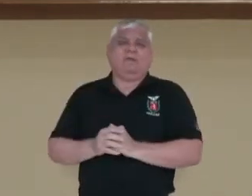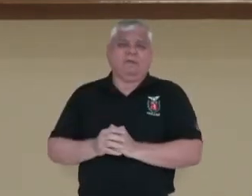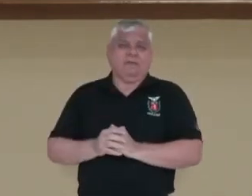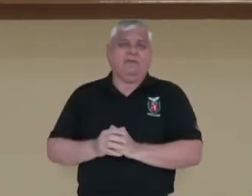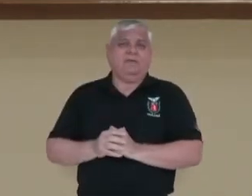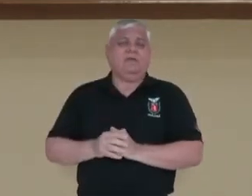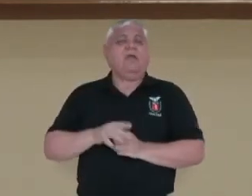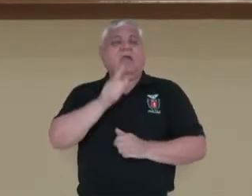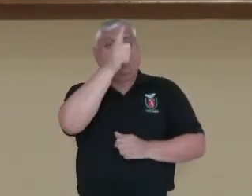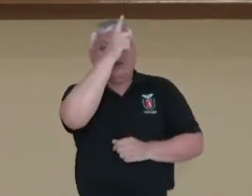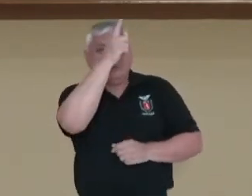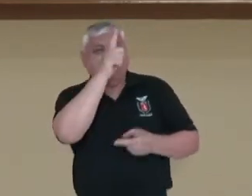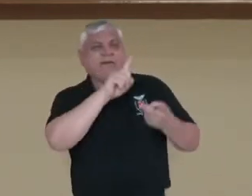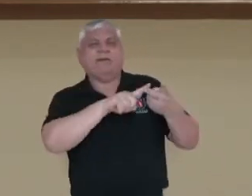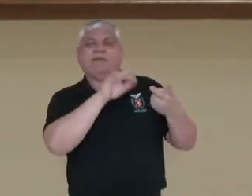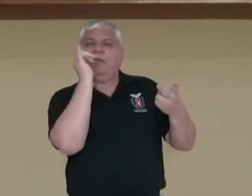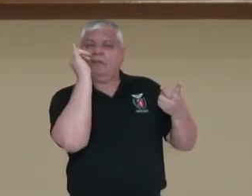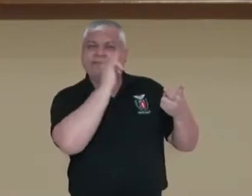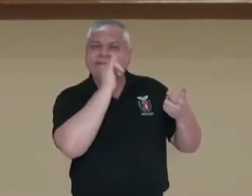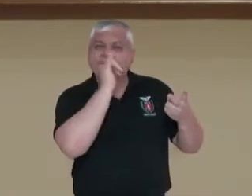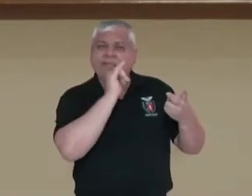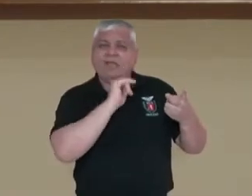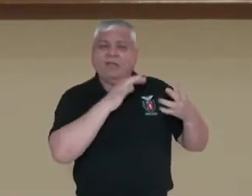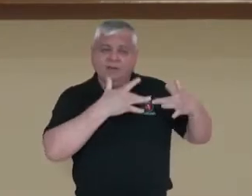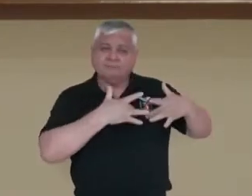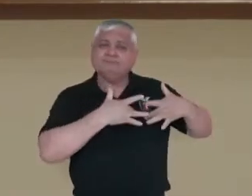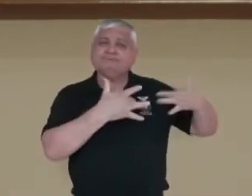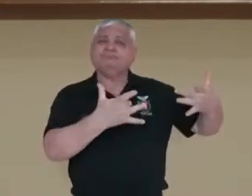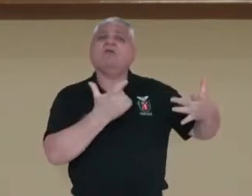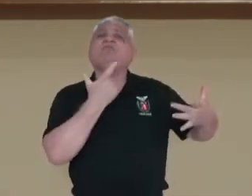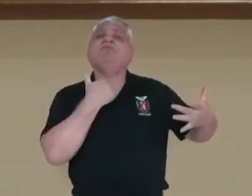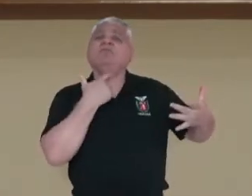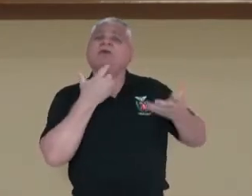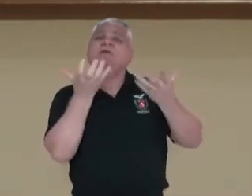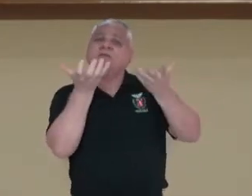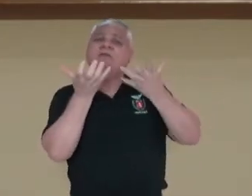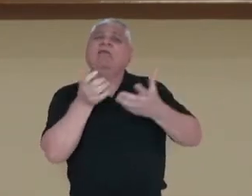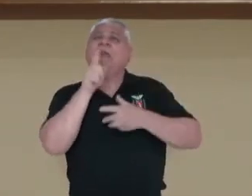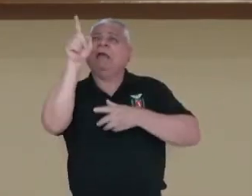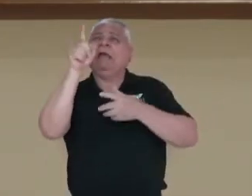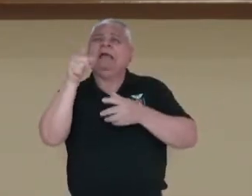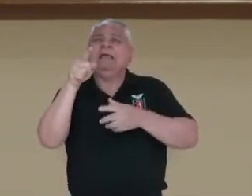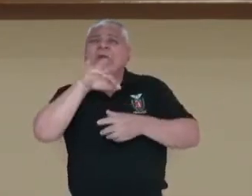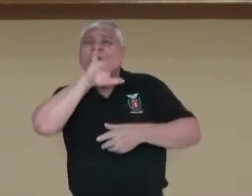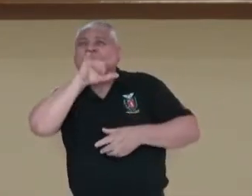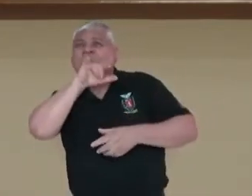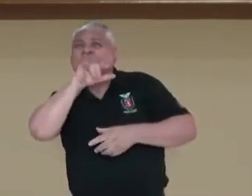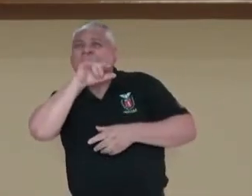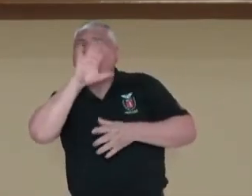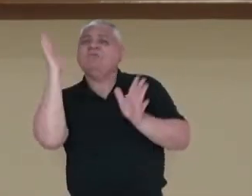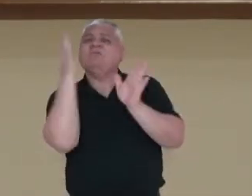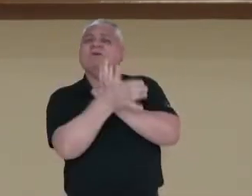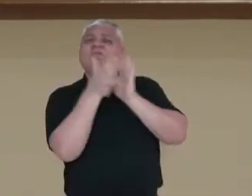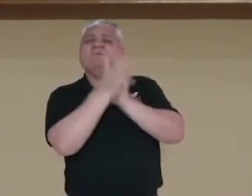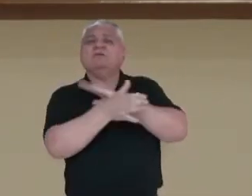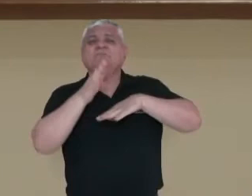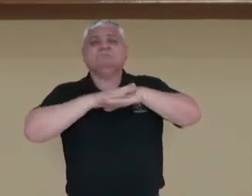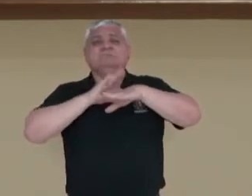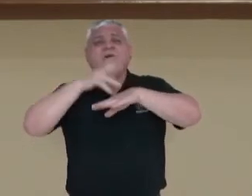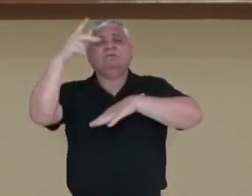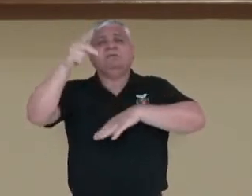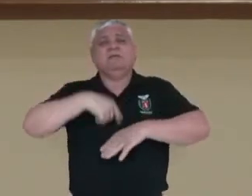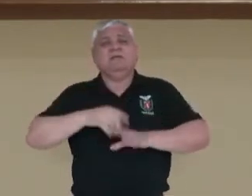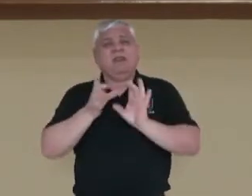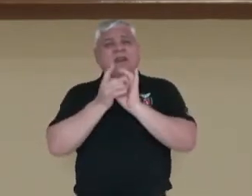imigrantes, alemães, italianos, eles estavam na miséria lá e aqui era a saída, a busca de uma vida melhor. Para os